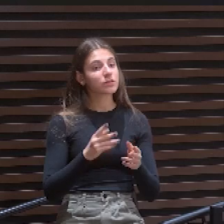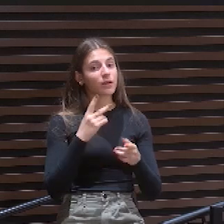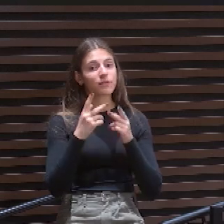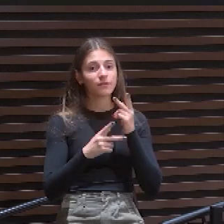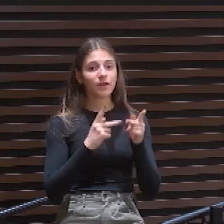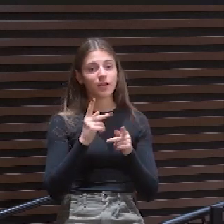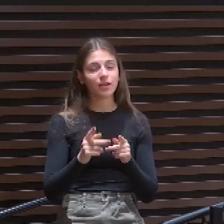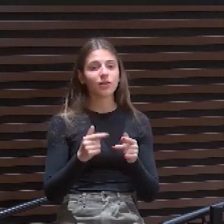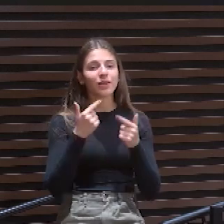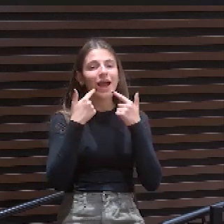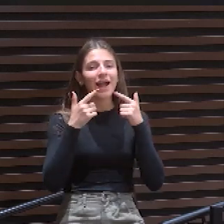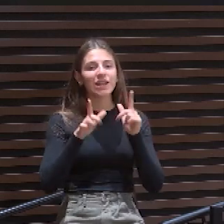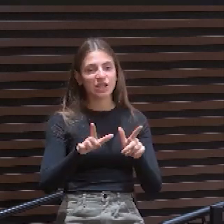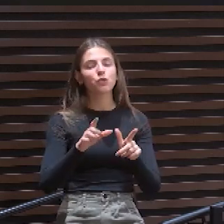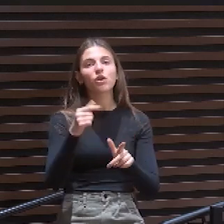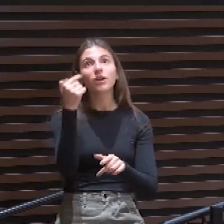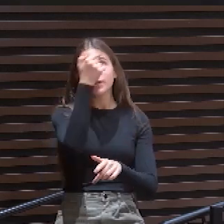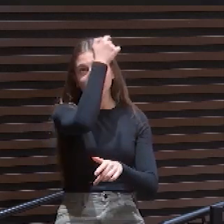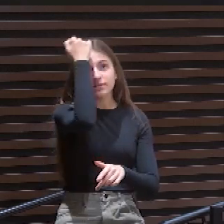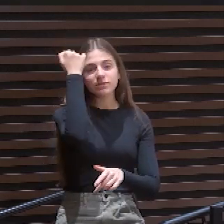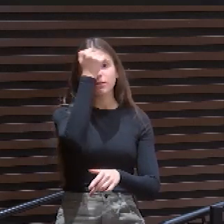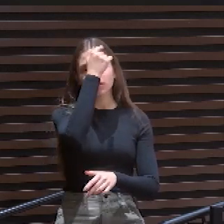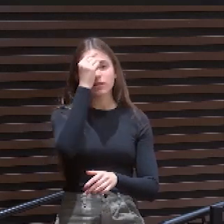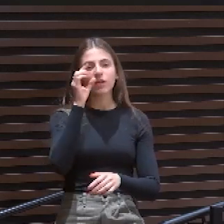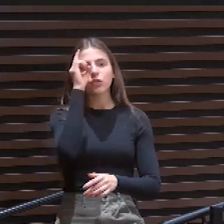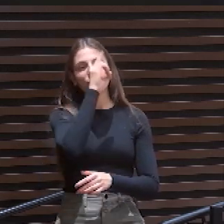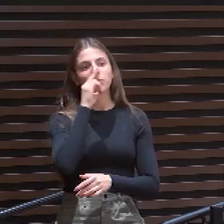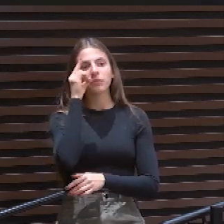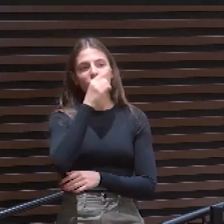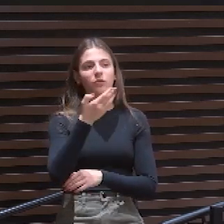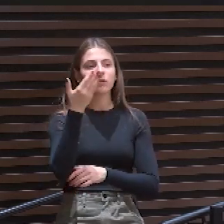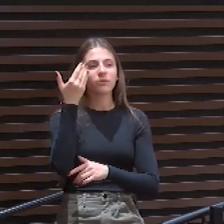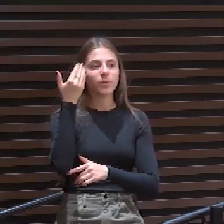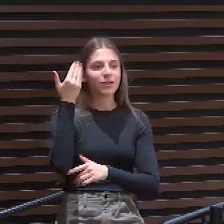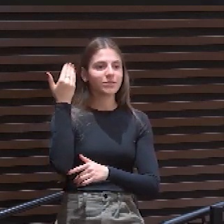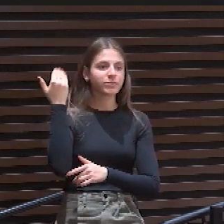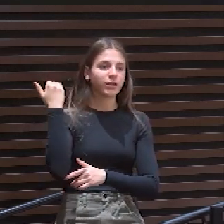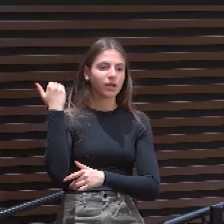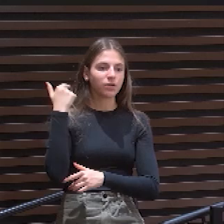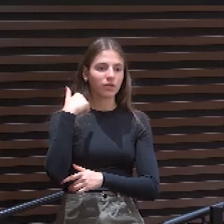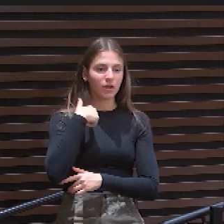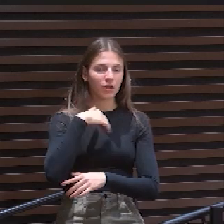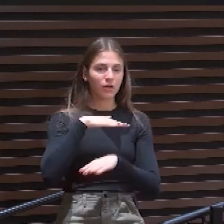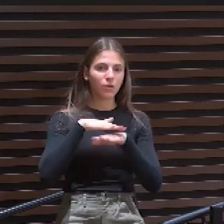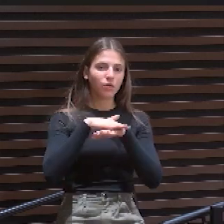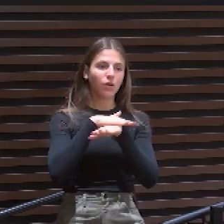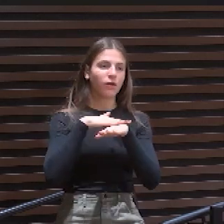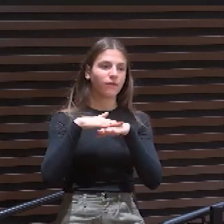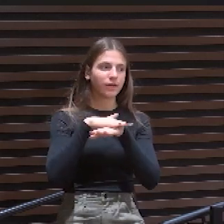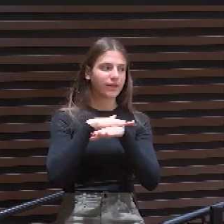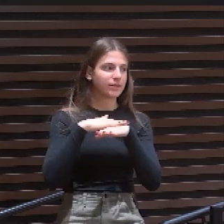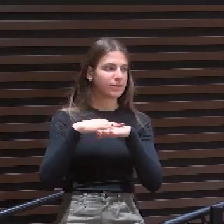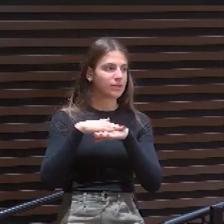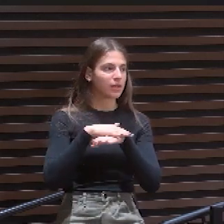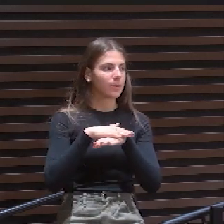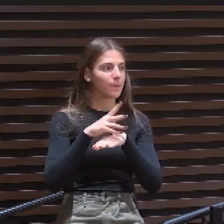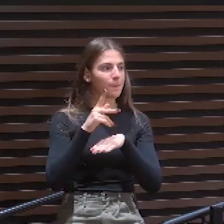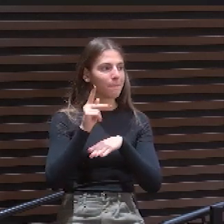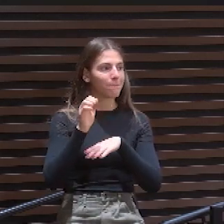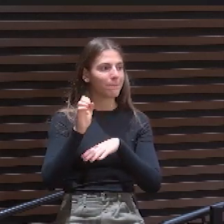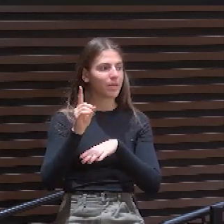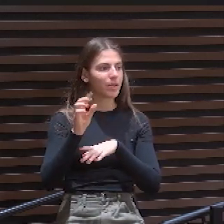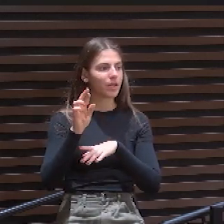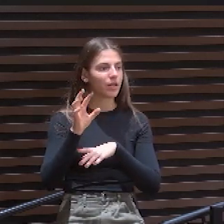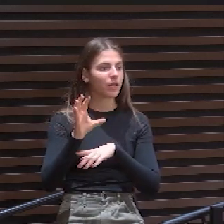repetidas vezes. Domingo passado, isso é coisa do Espírito, eu não conversei nenhuma vez com Pedro.